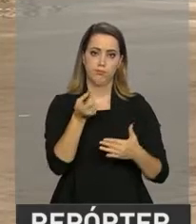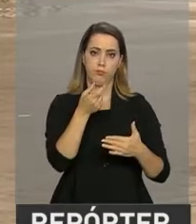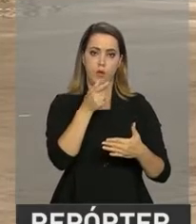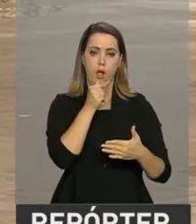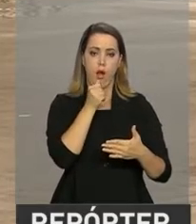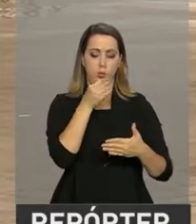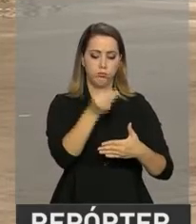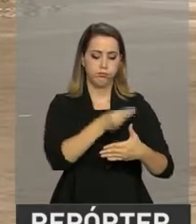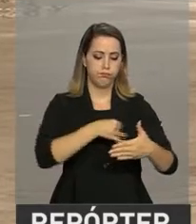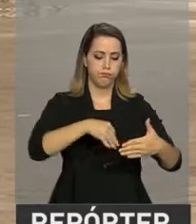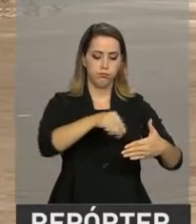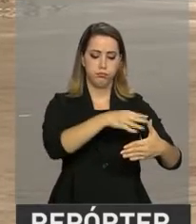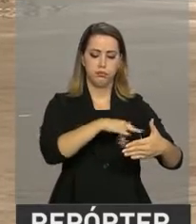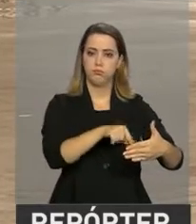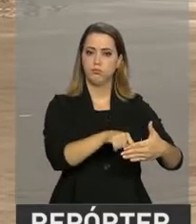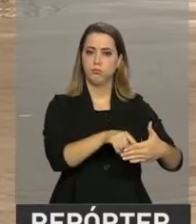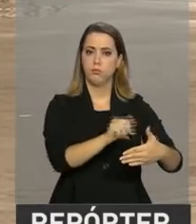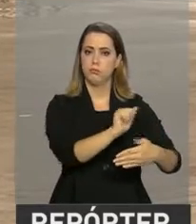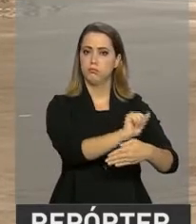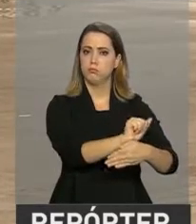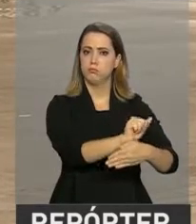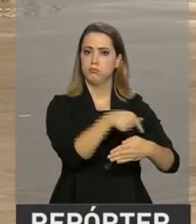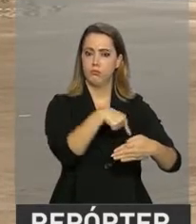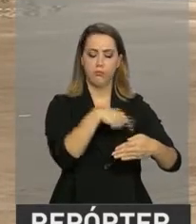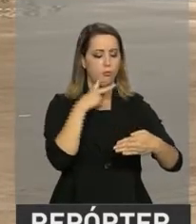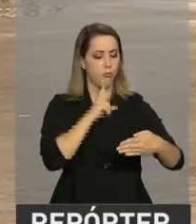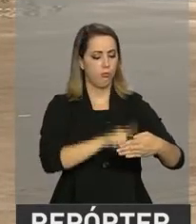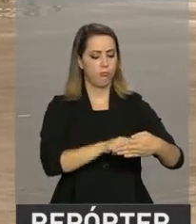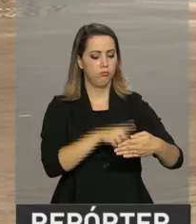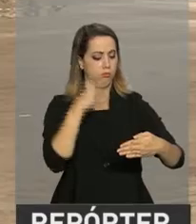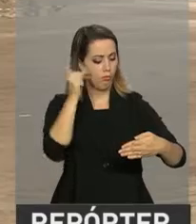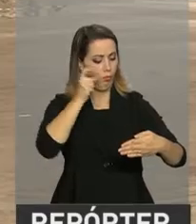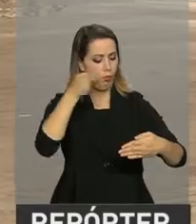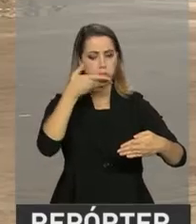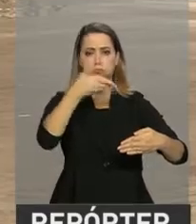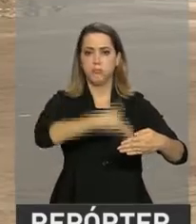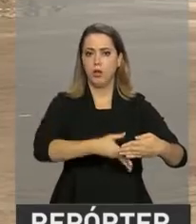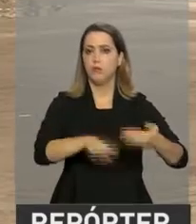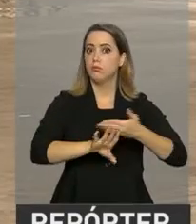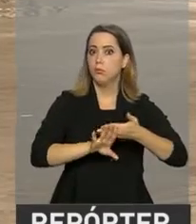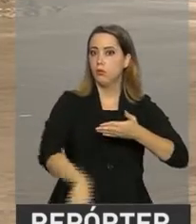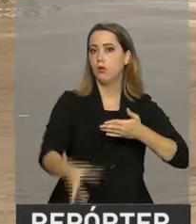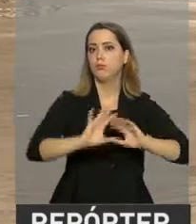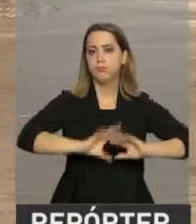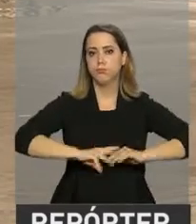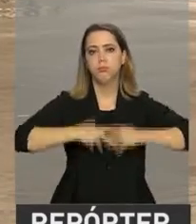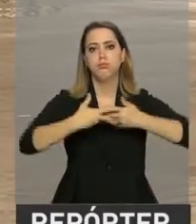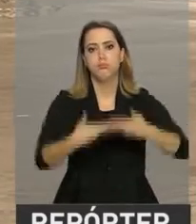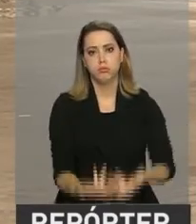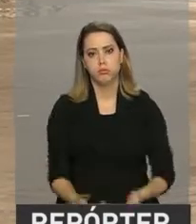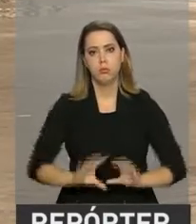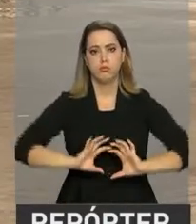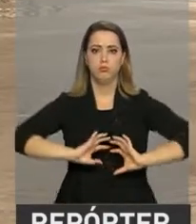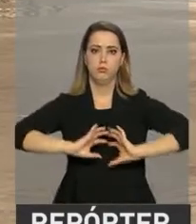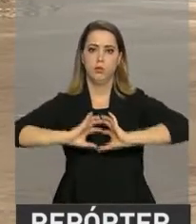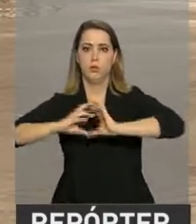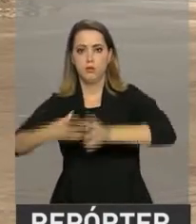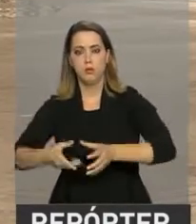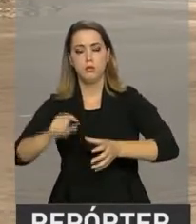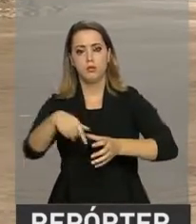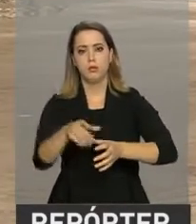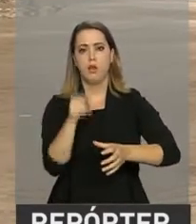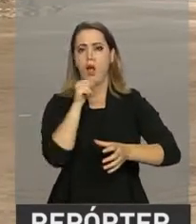então qualquer pessoa em casa tem que ficar atenta para não permitir que qualquer tipo de recipiente que acumule